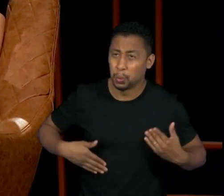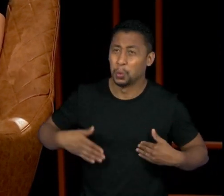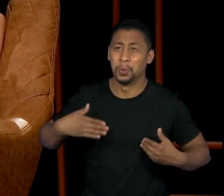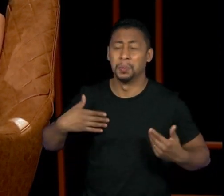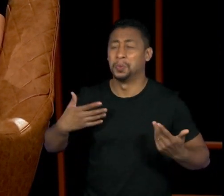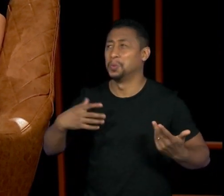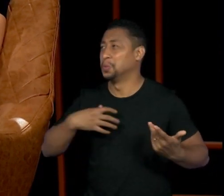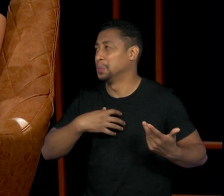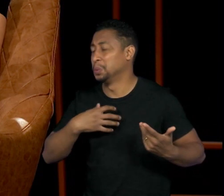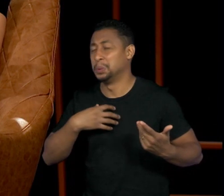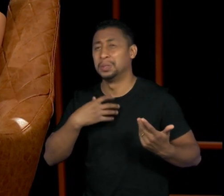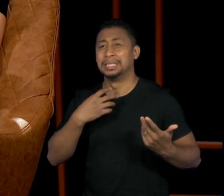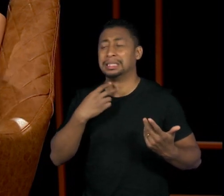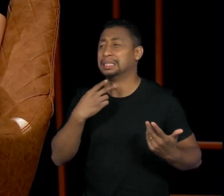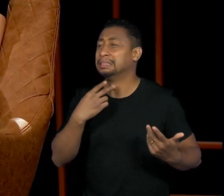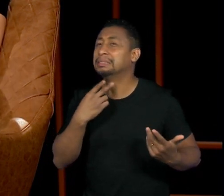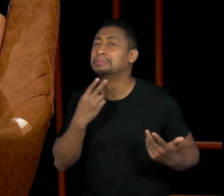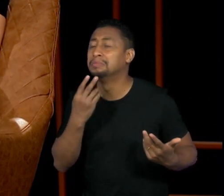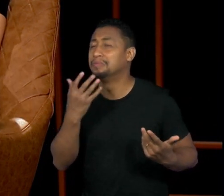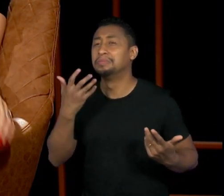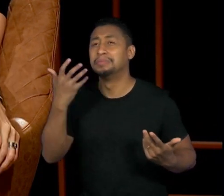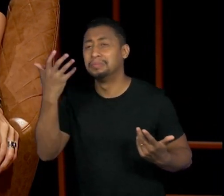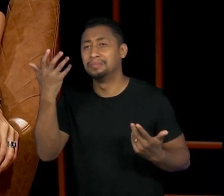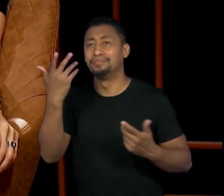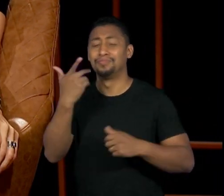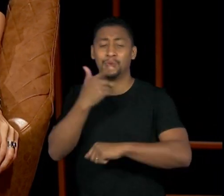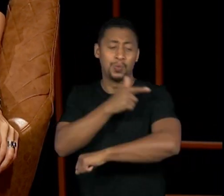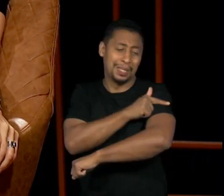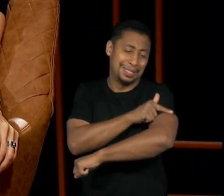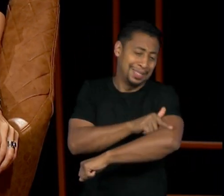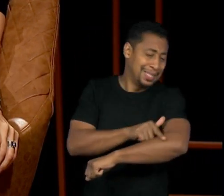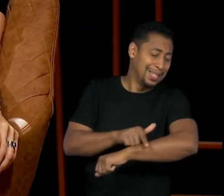da atitude, da educação.